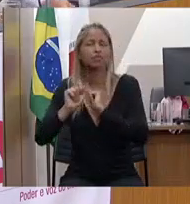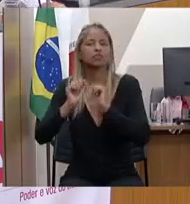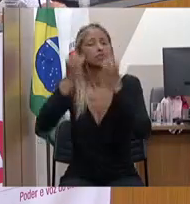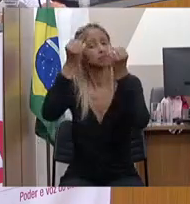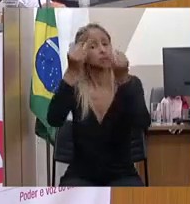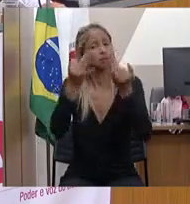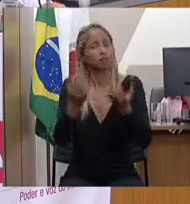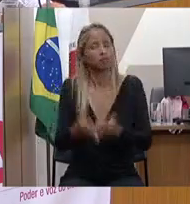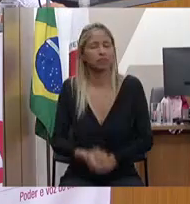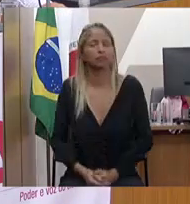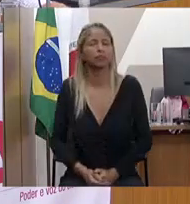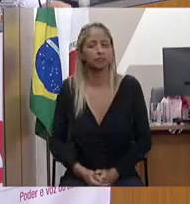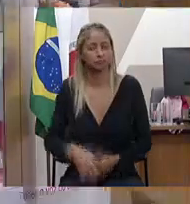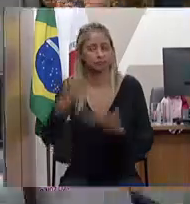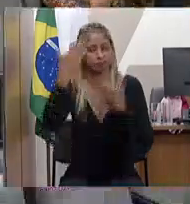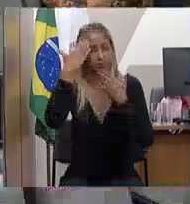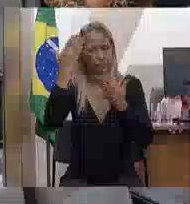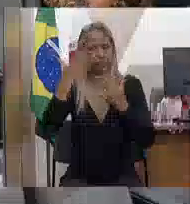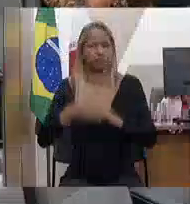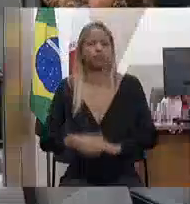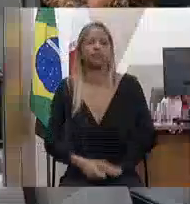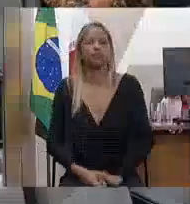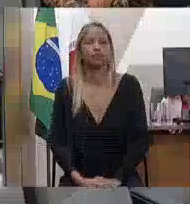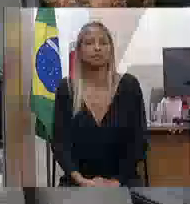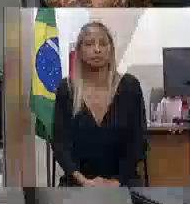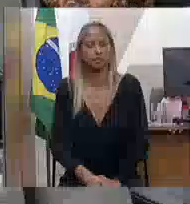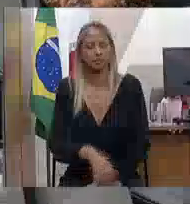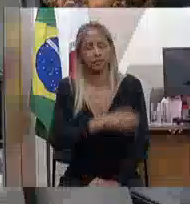esclarecimento obrigado gente